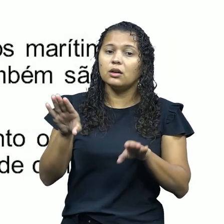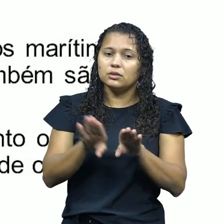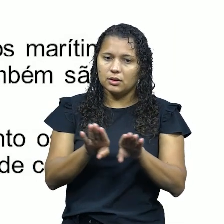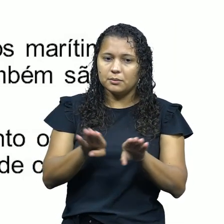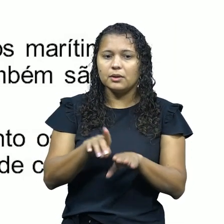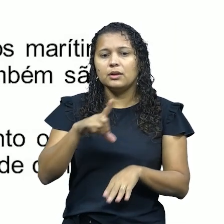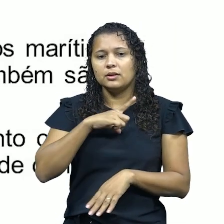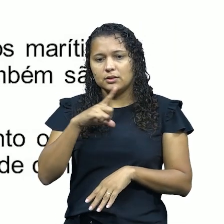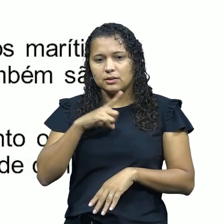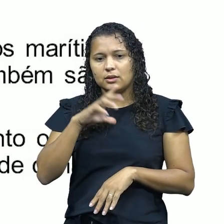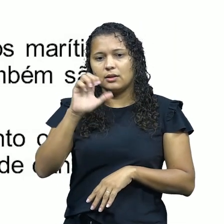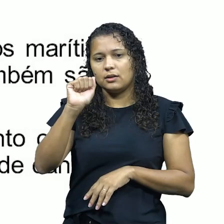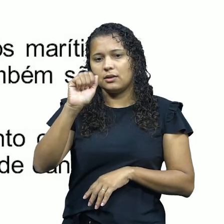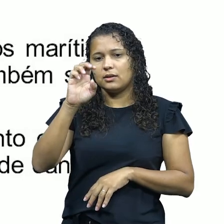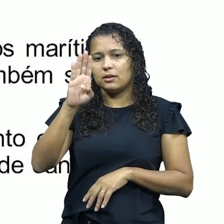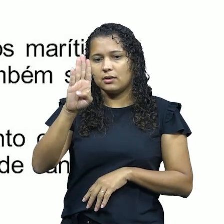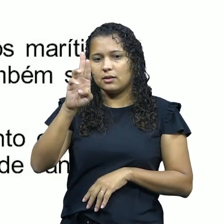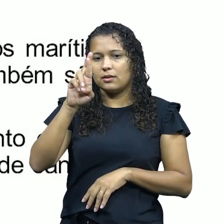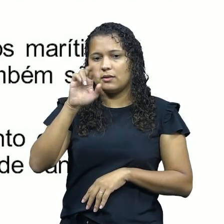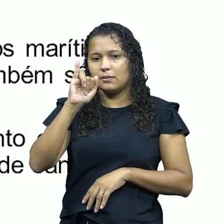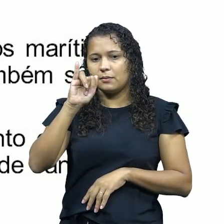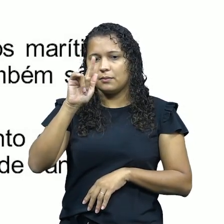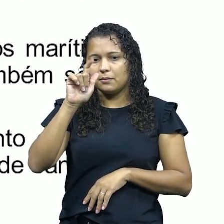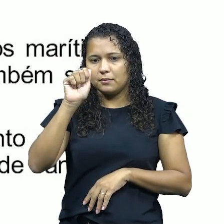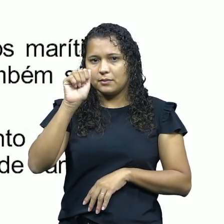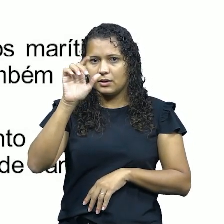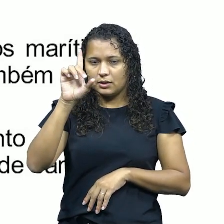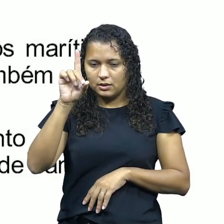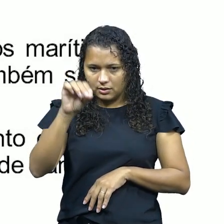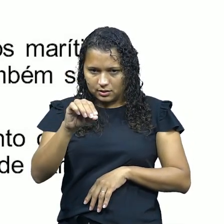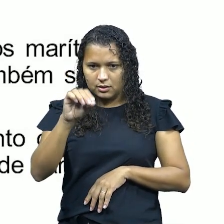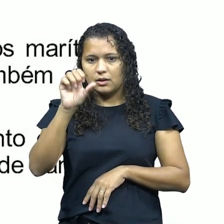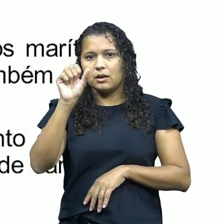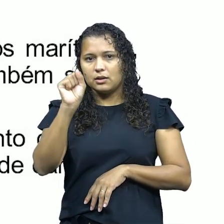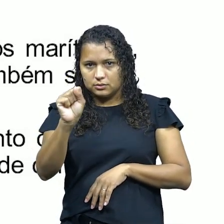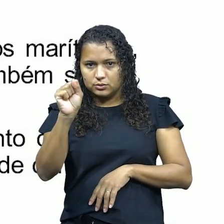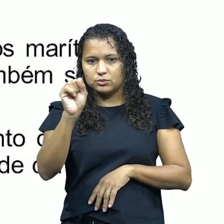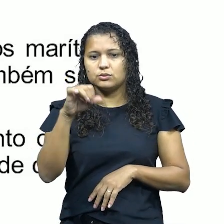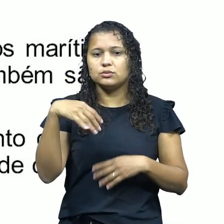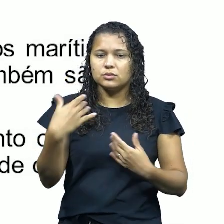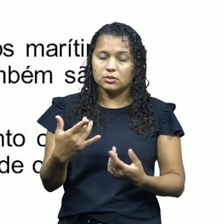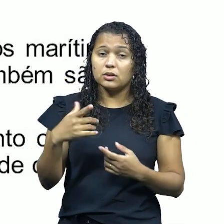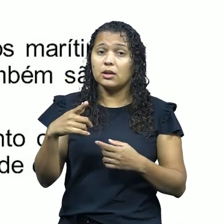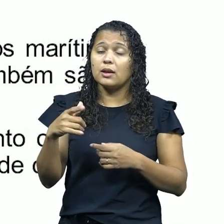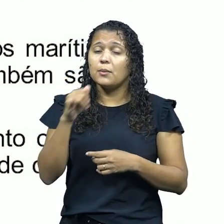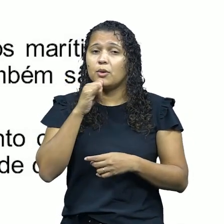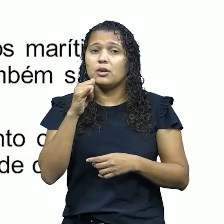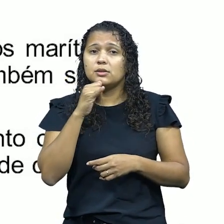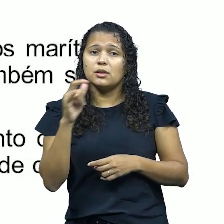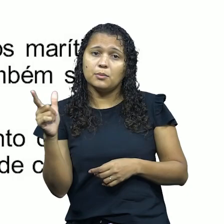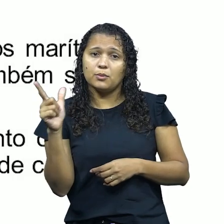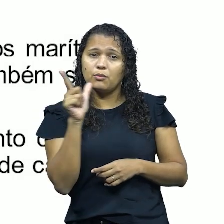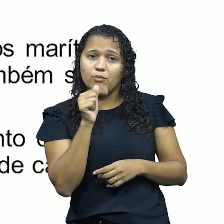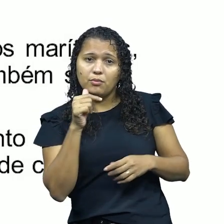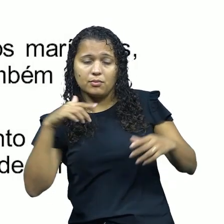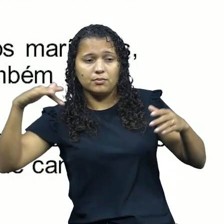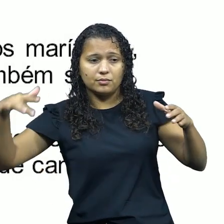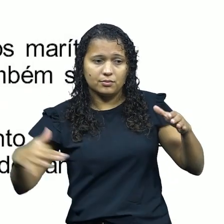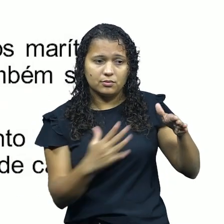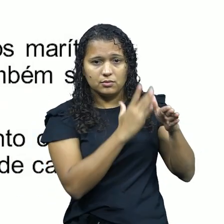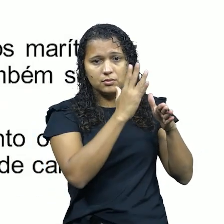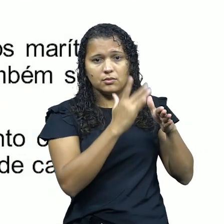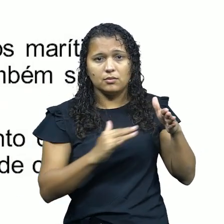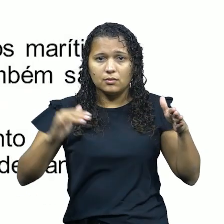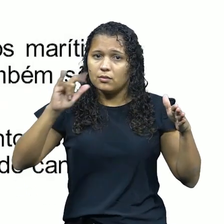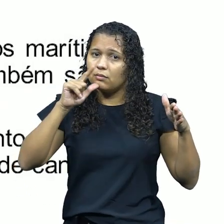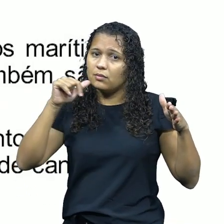os portos abrigados, que ele foi construído para evitar as ações de marés, né, em relação a ele.